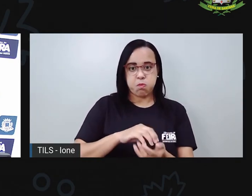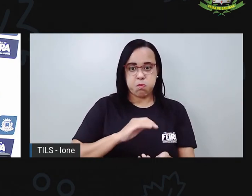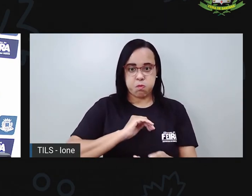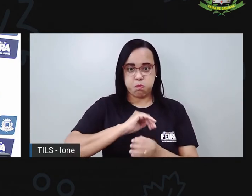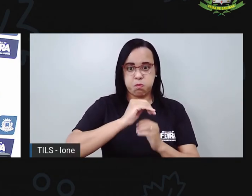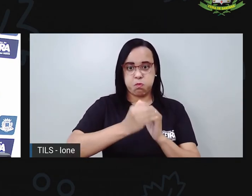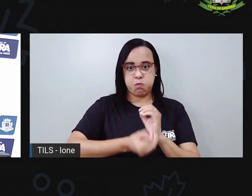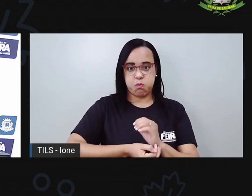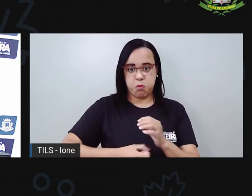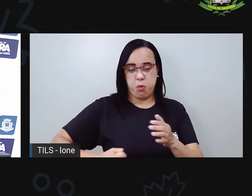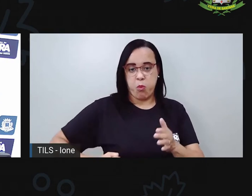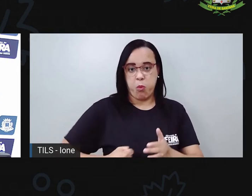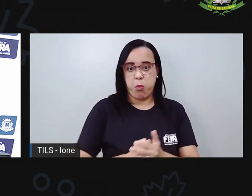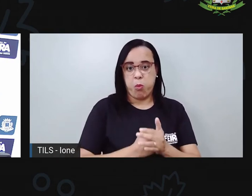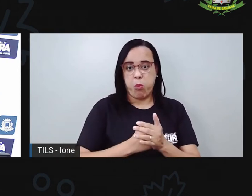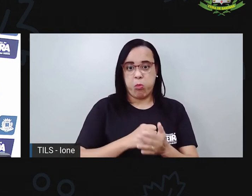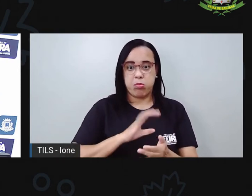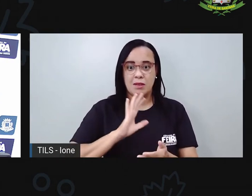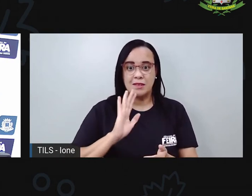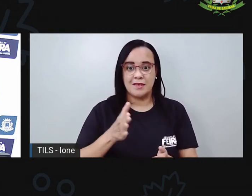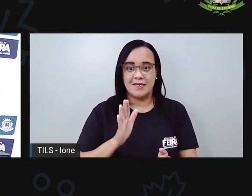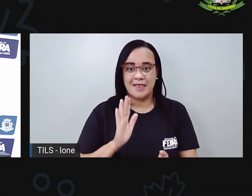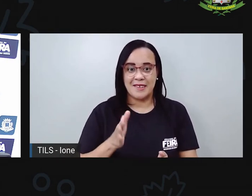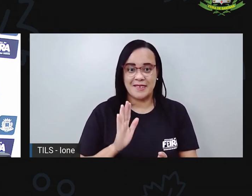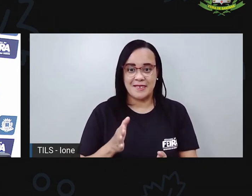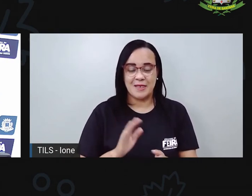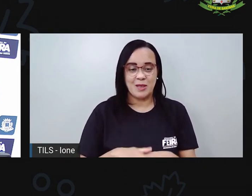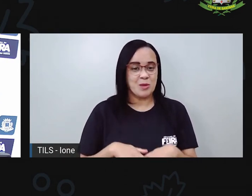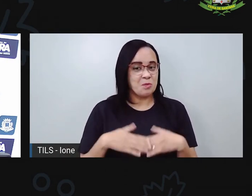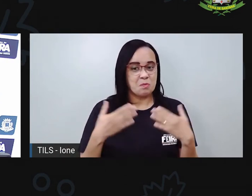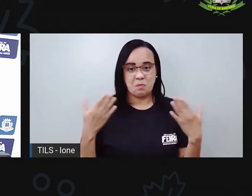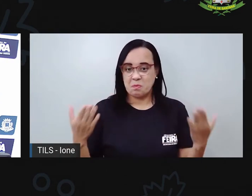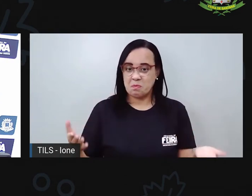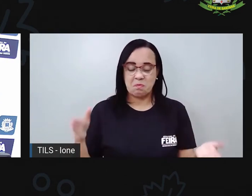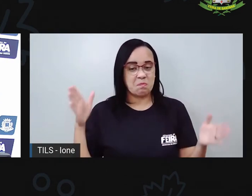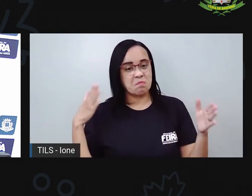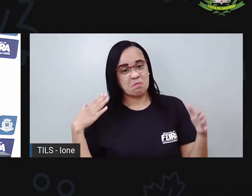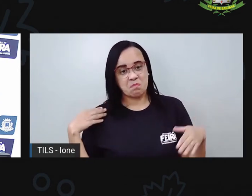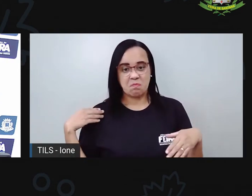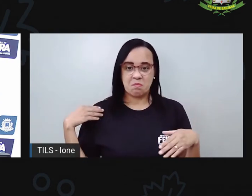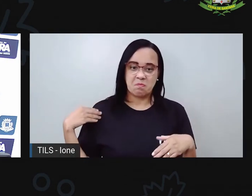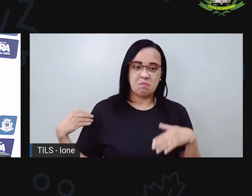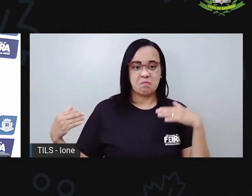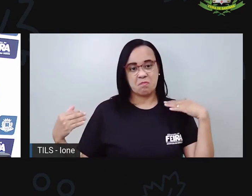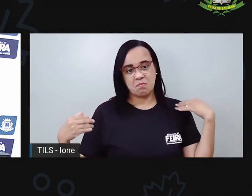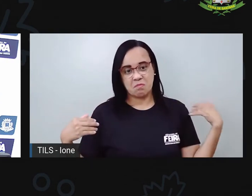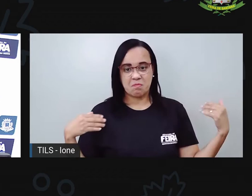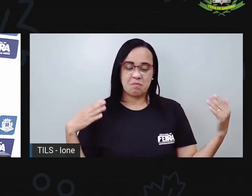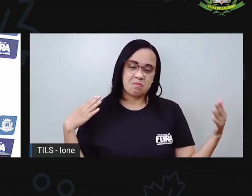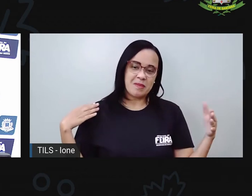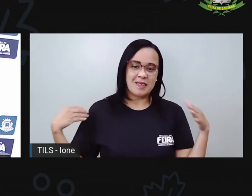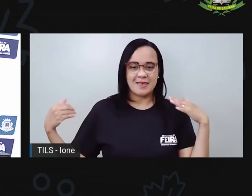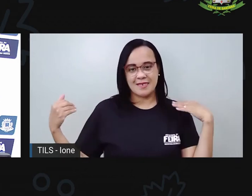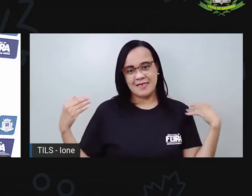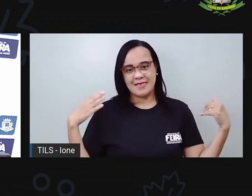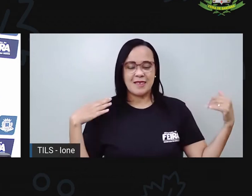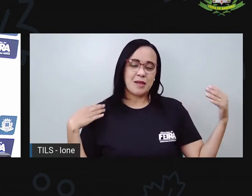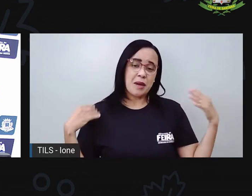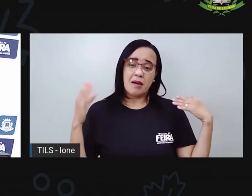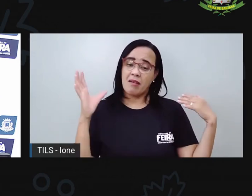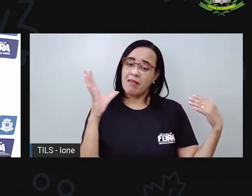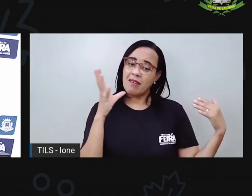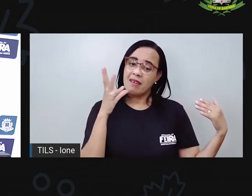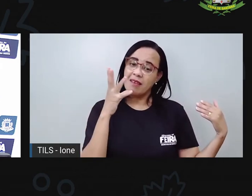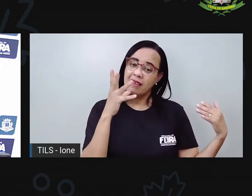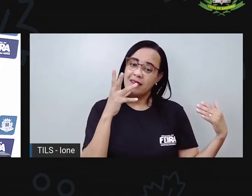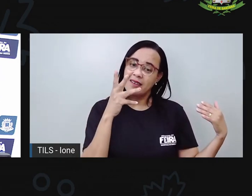tão cheinha e ele passeou de novo e vem devagarinho